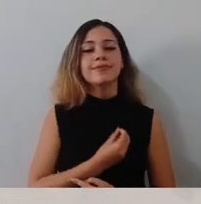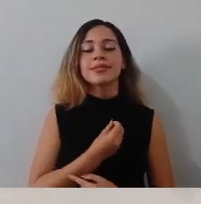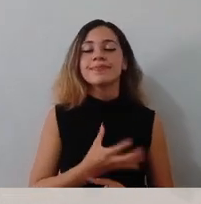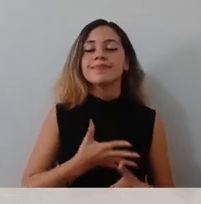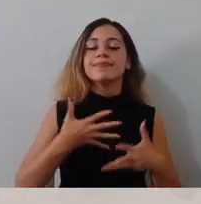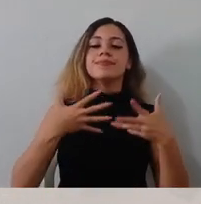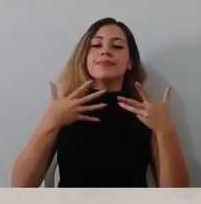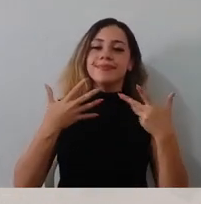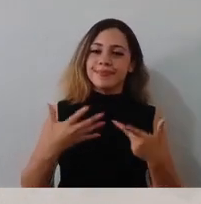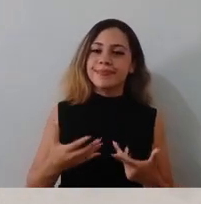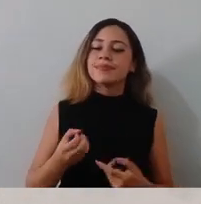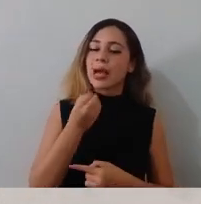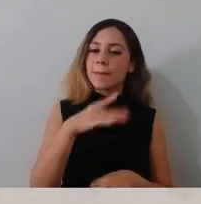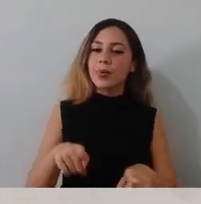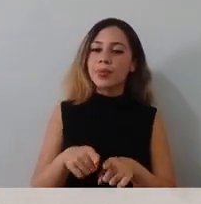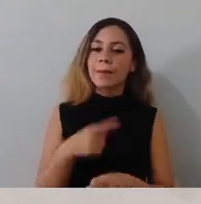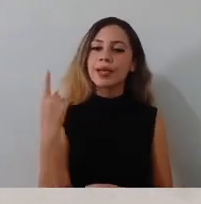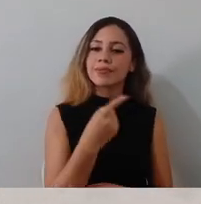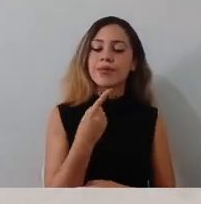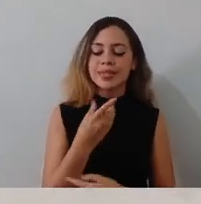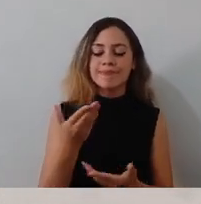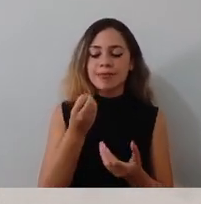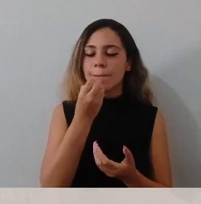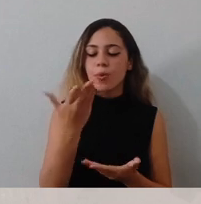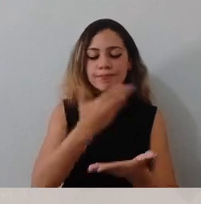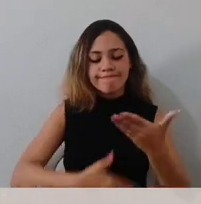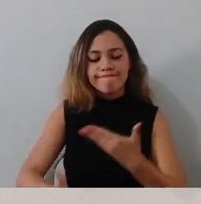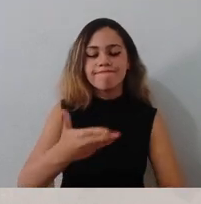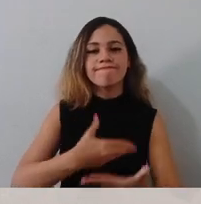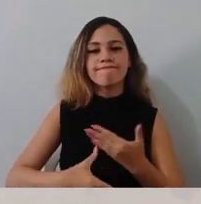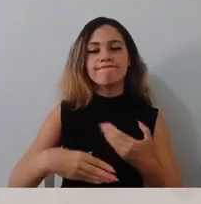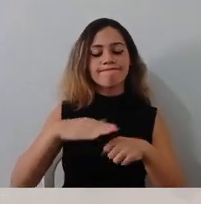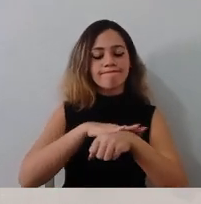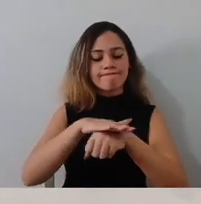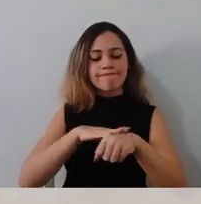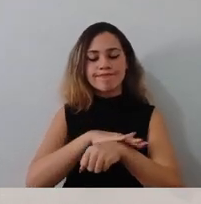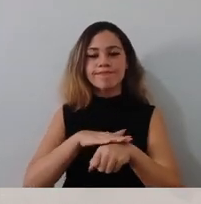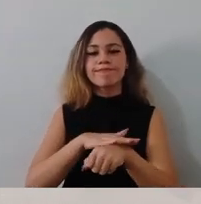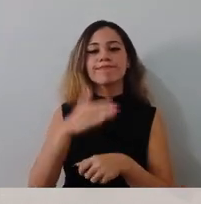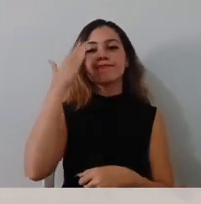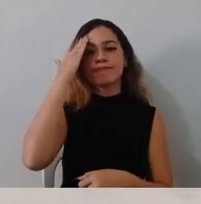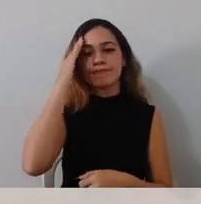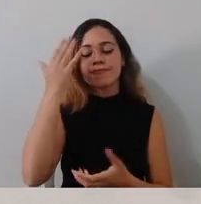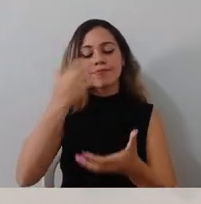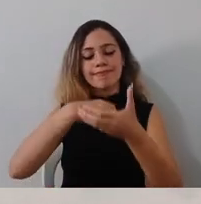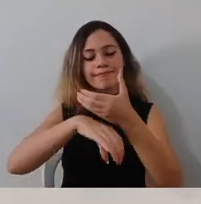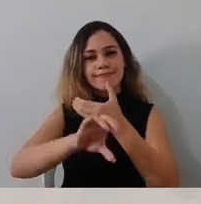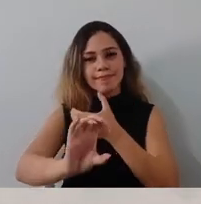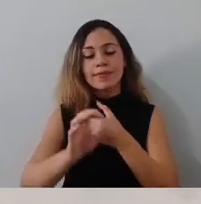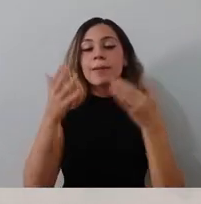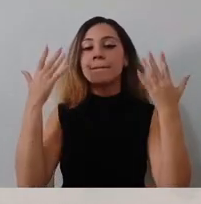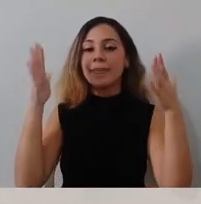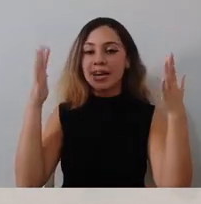nós respiramos, é onde nós somos cuidadas, nós somos recebidas, ouvidas, e tudo isso é muito